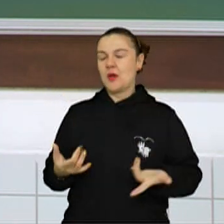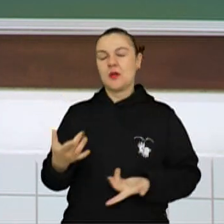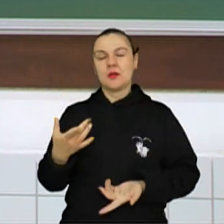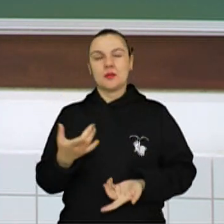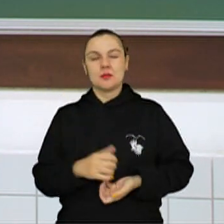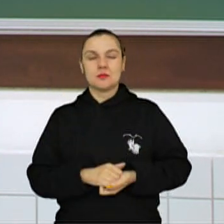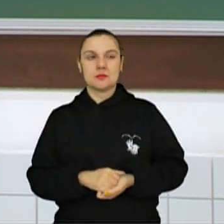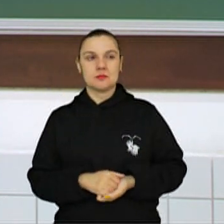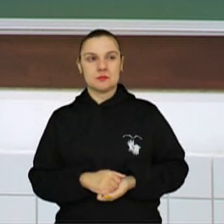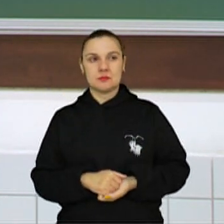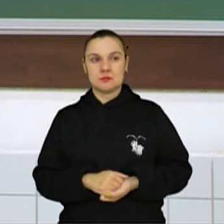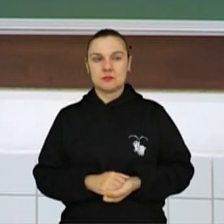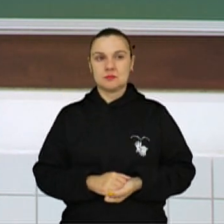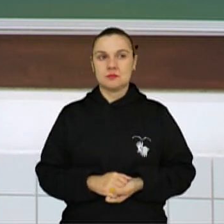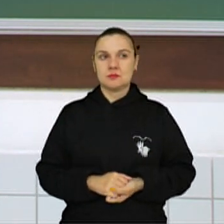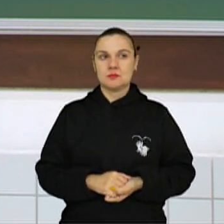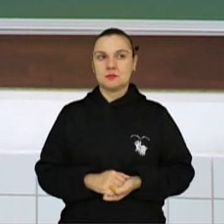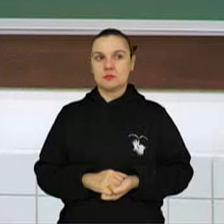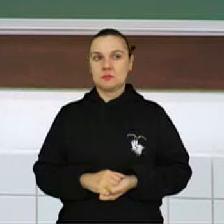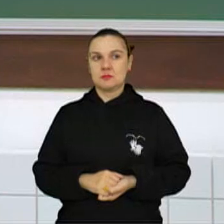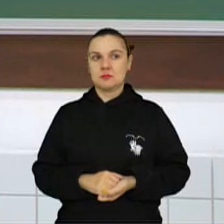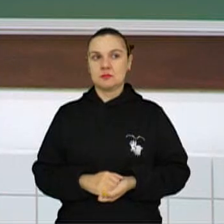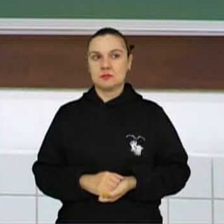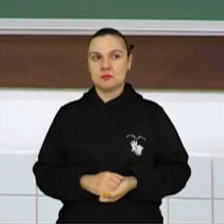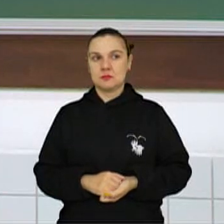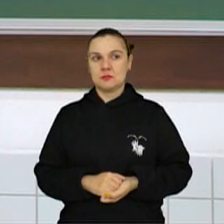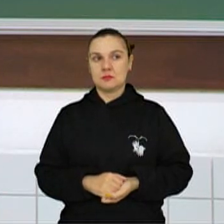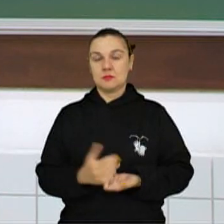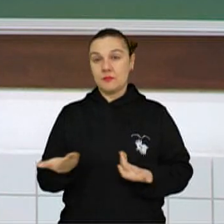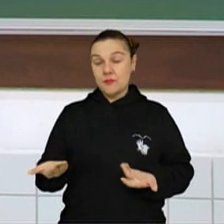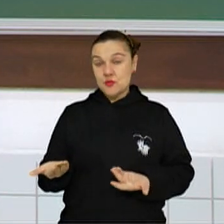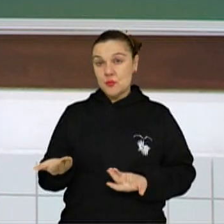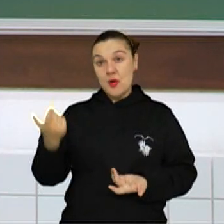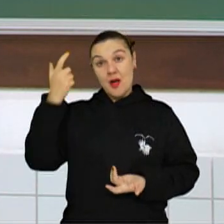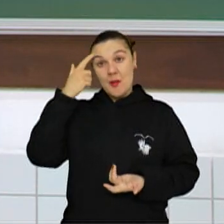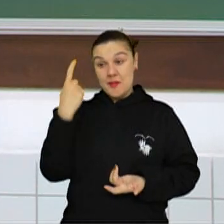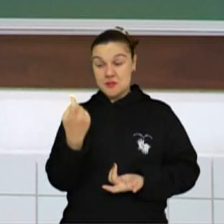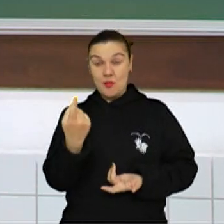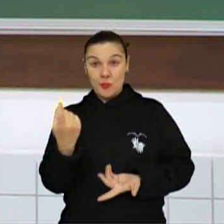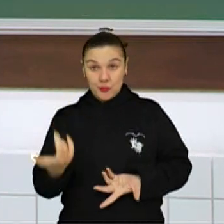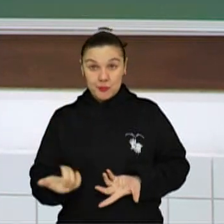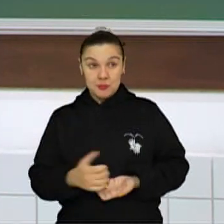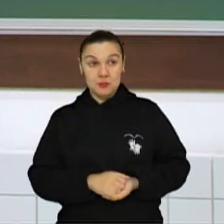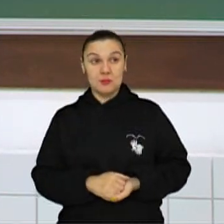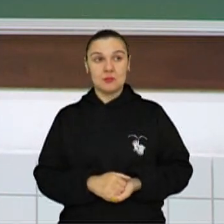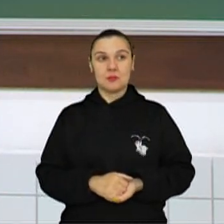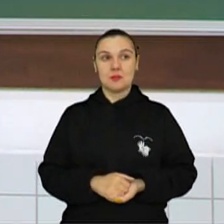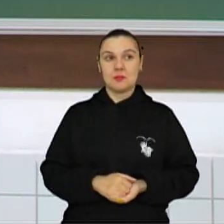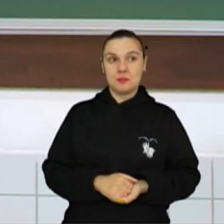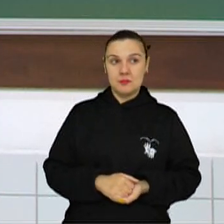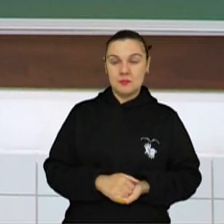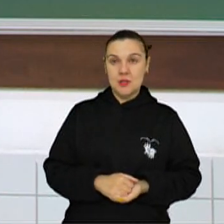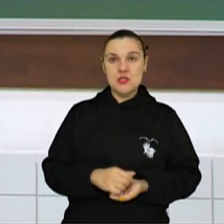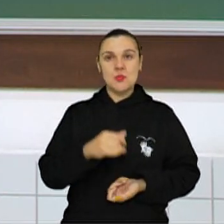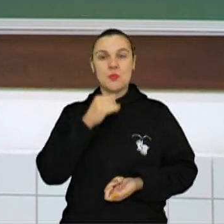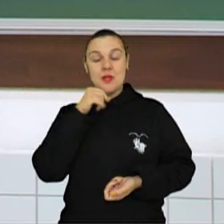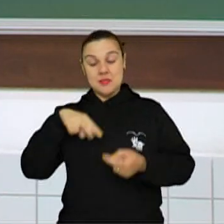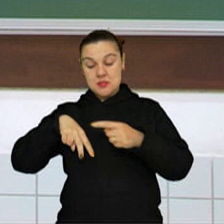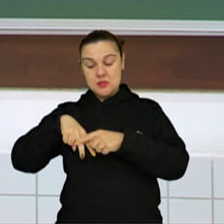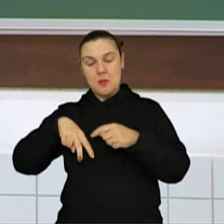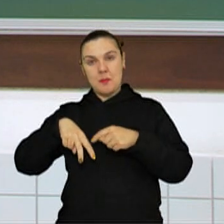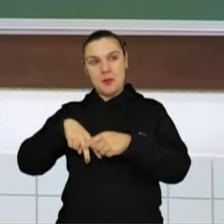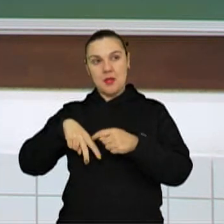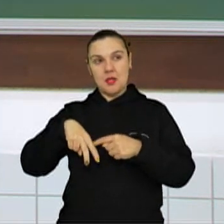me duele la cabeza. La cabeza é a parte do corpo e é singular. Me duelen las piernas. Por